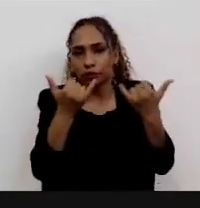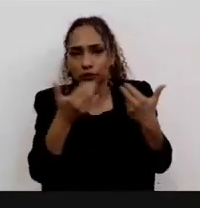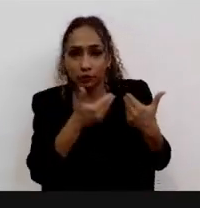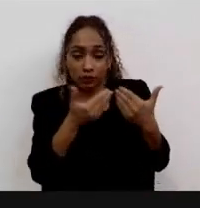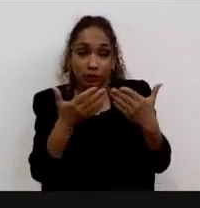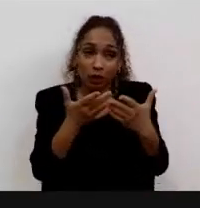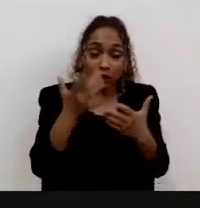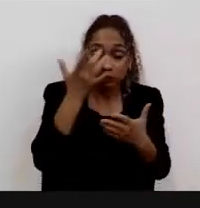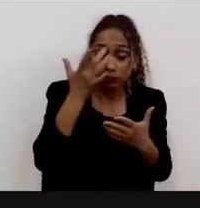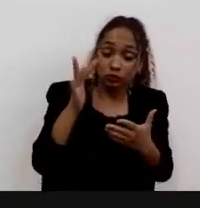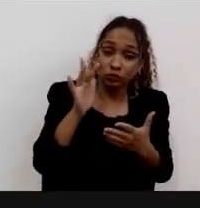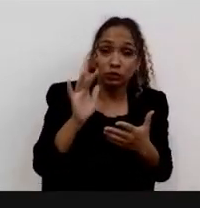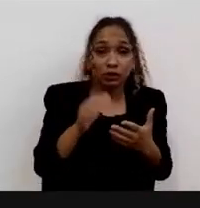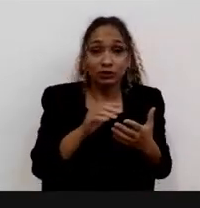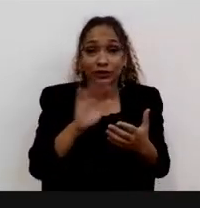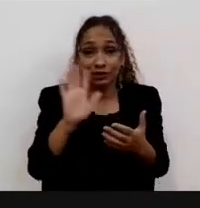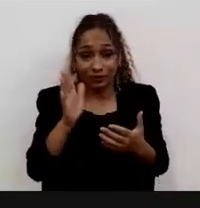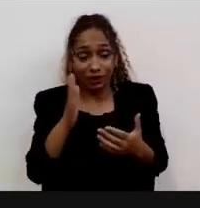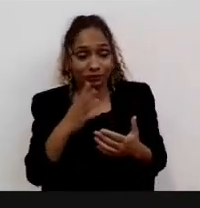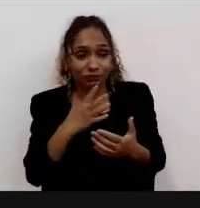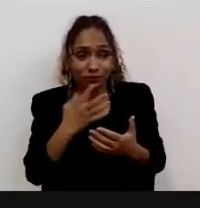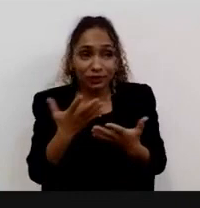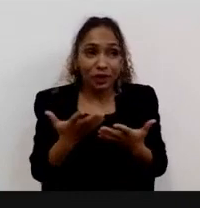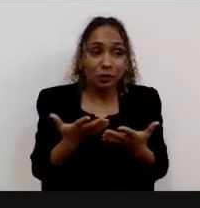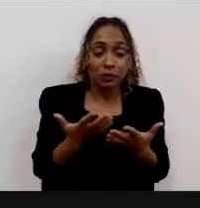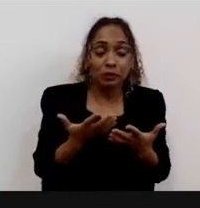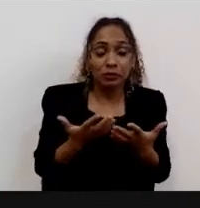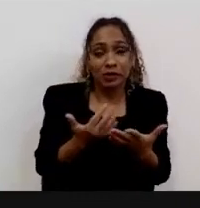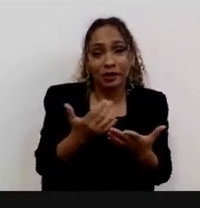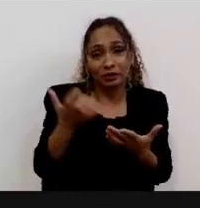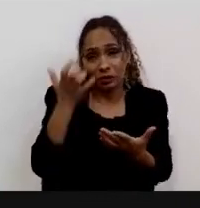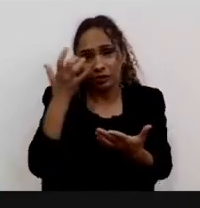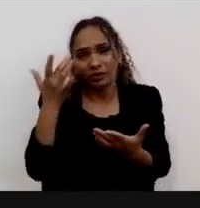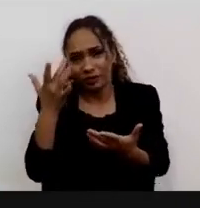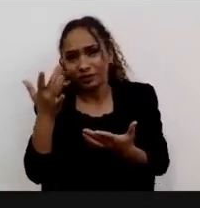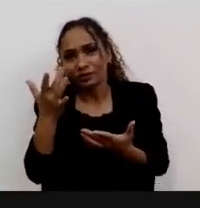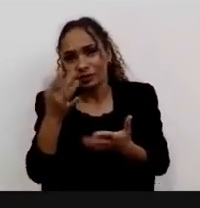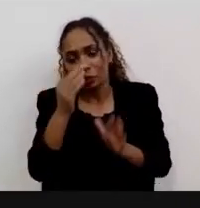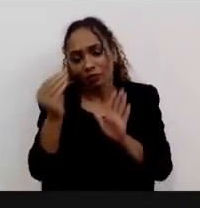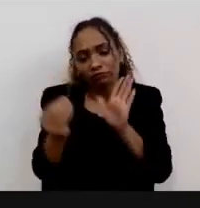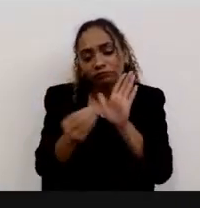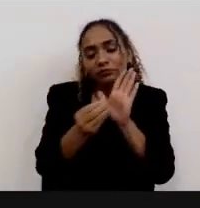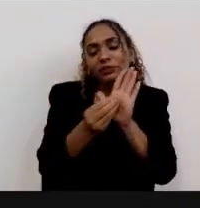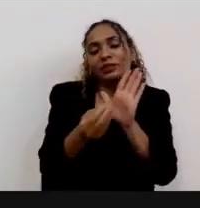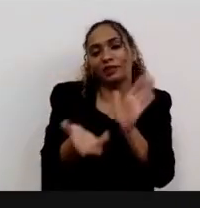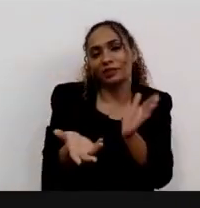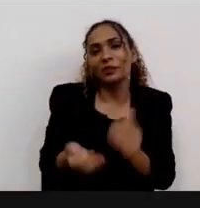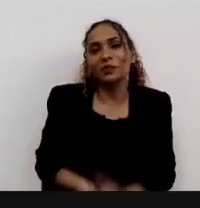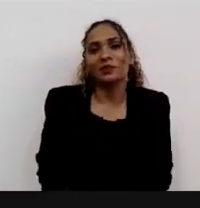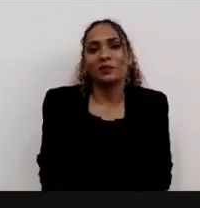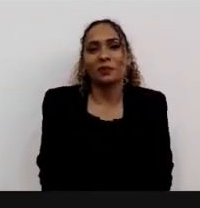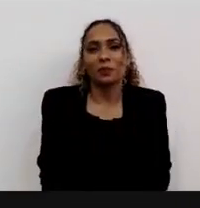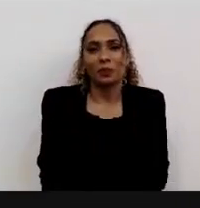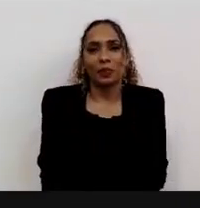sei se vocês estão... Sim. Porque pode ser uma facilitação aí para a integração. Com certeza.